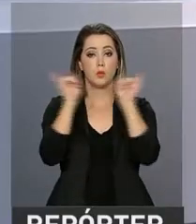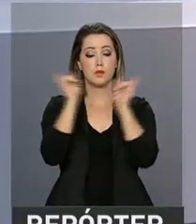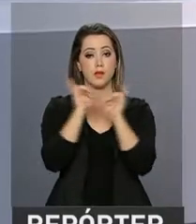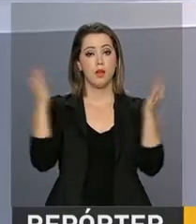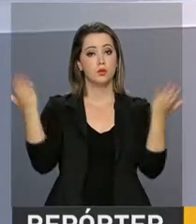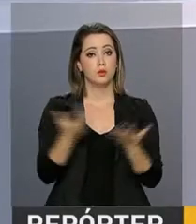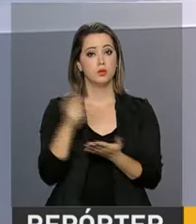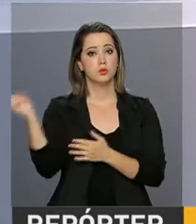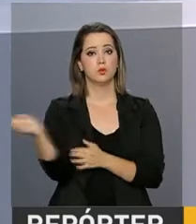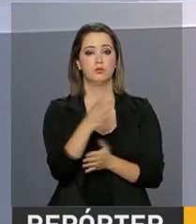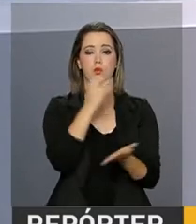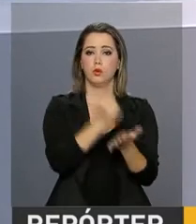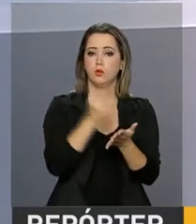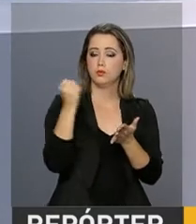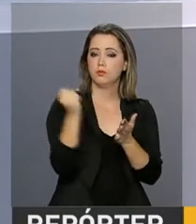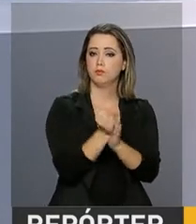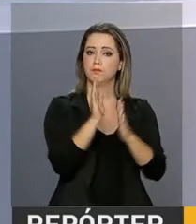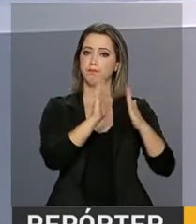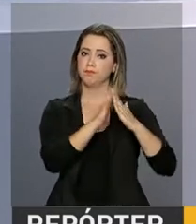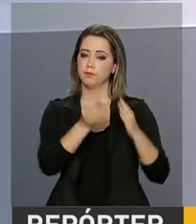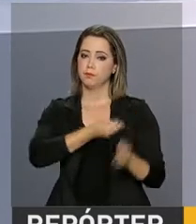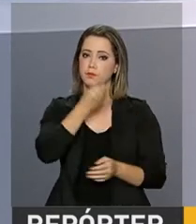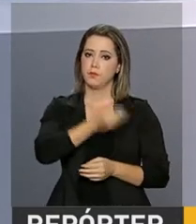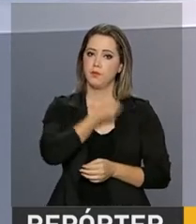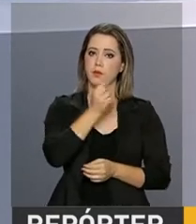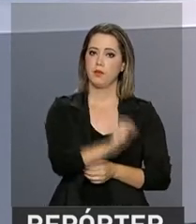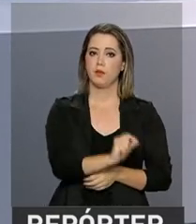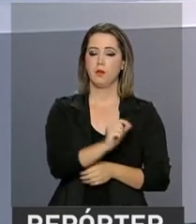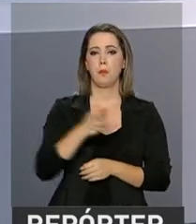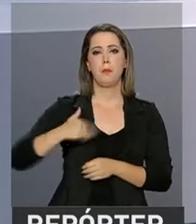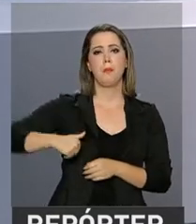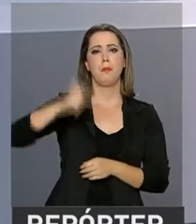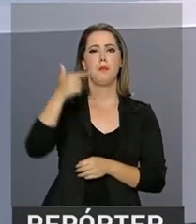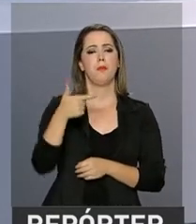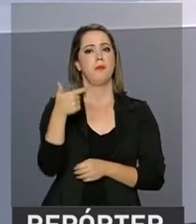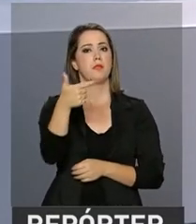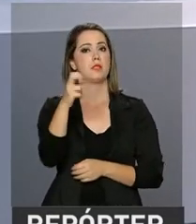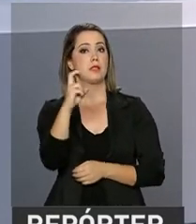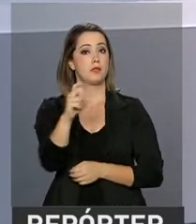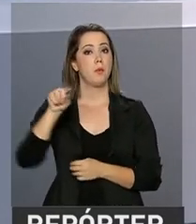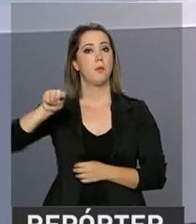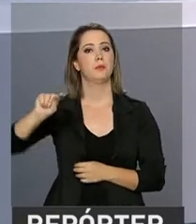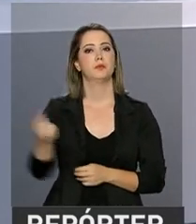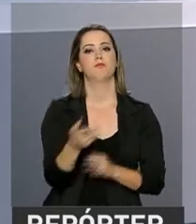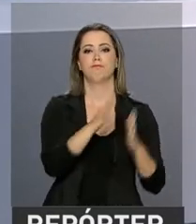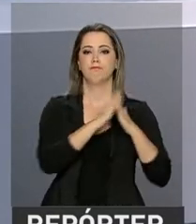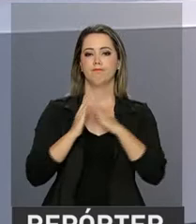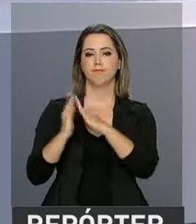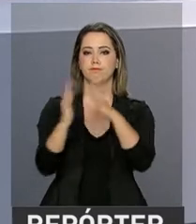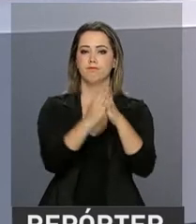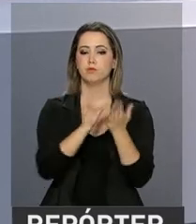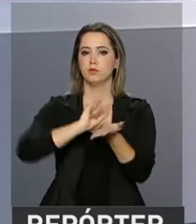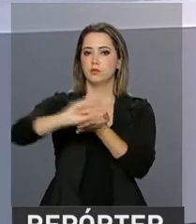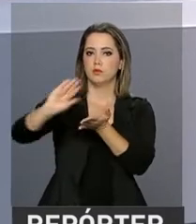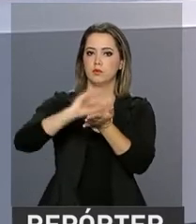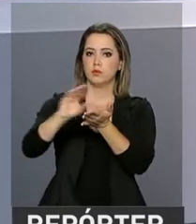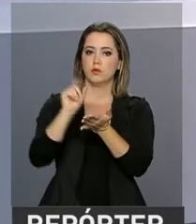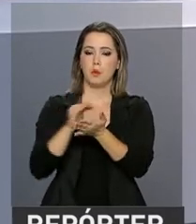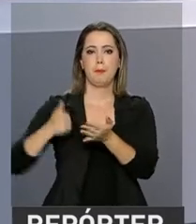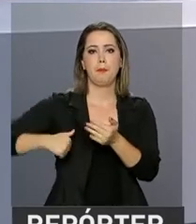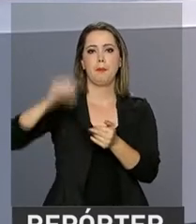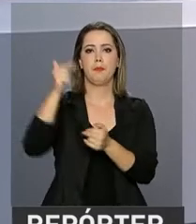anunciadas hoje novas contratações no programa Minha Casa Minha Vida. São ao todo 25 mil unidades, um investimento